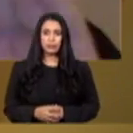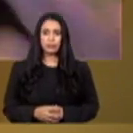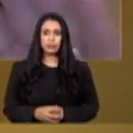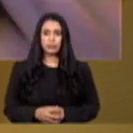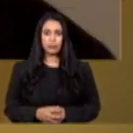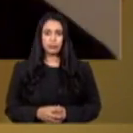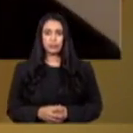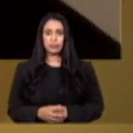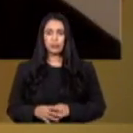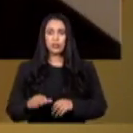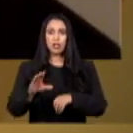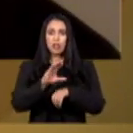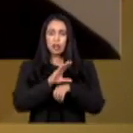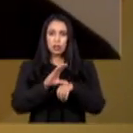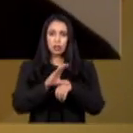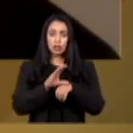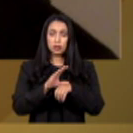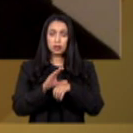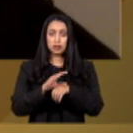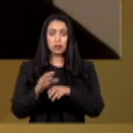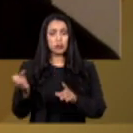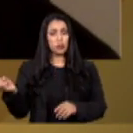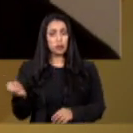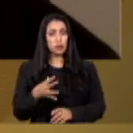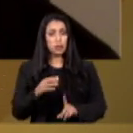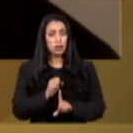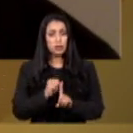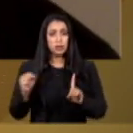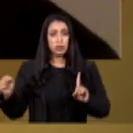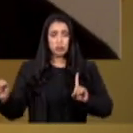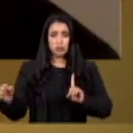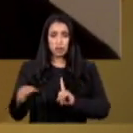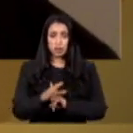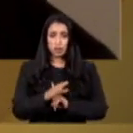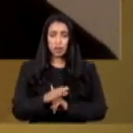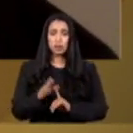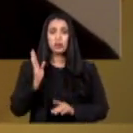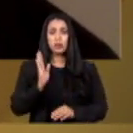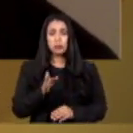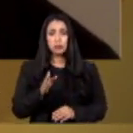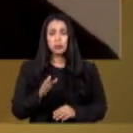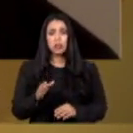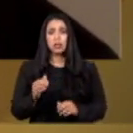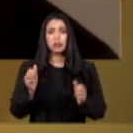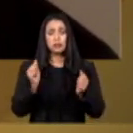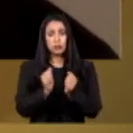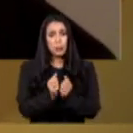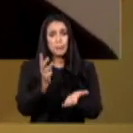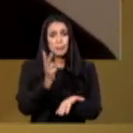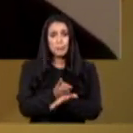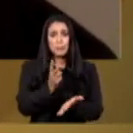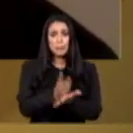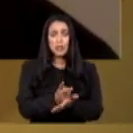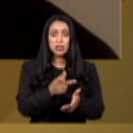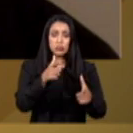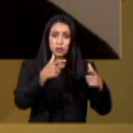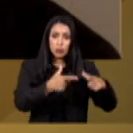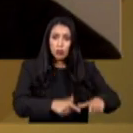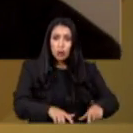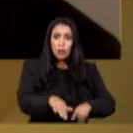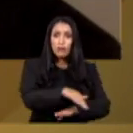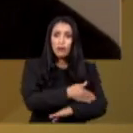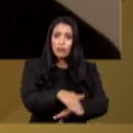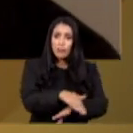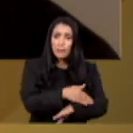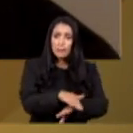a quem falta sociedade com o mesmo objeto social de outros sócios e com o mesmo endereço da substituição